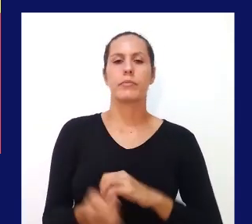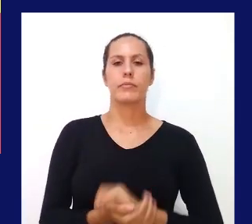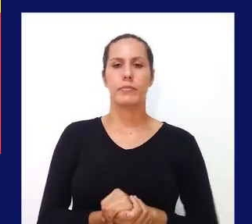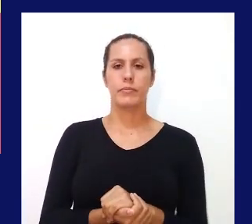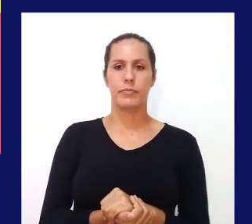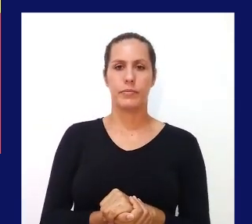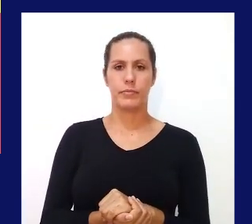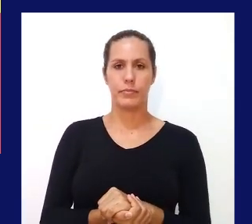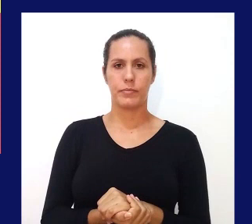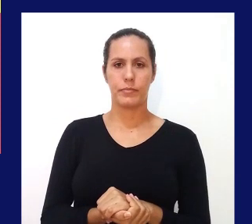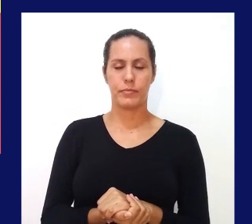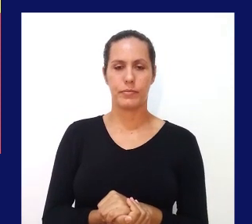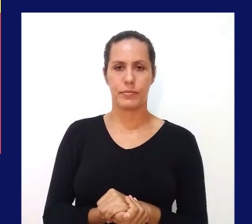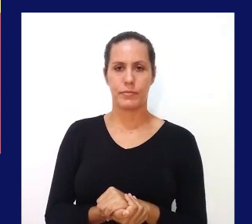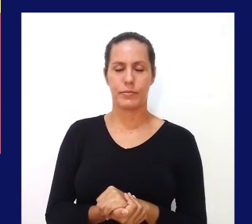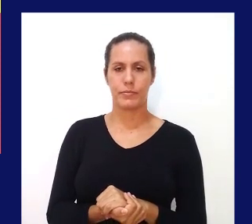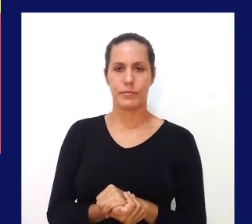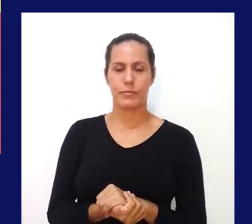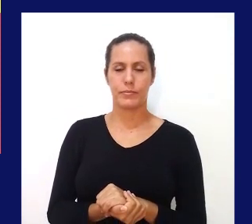aí.